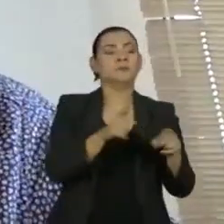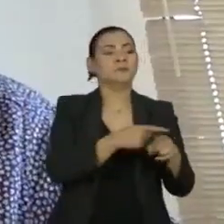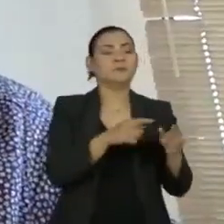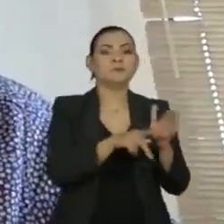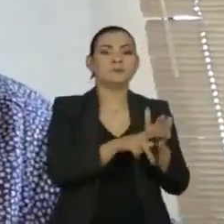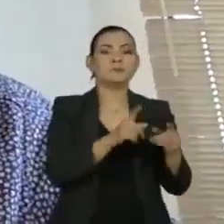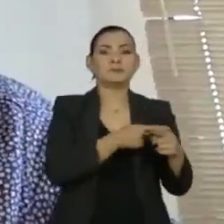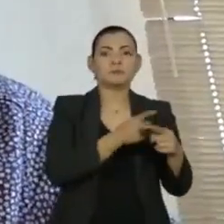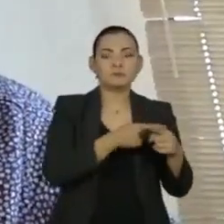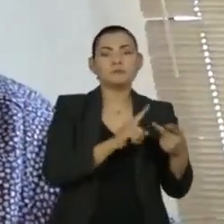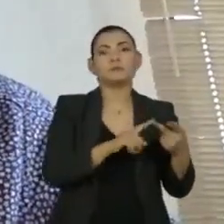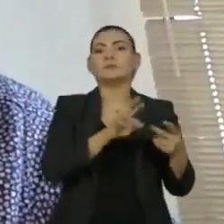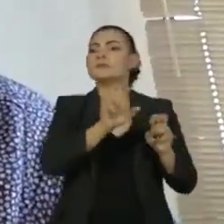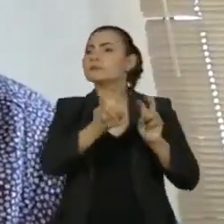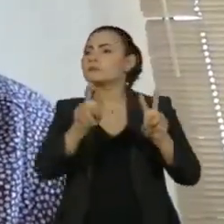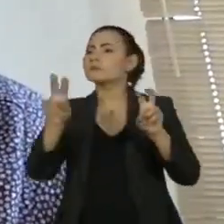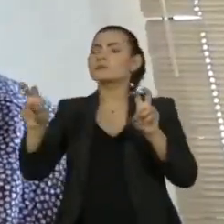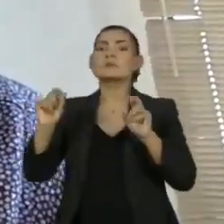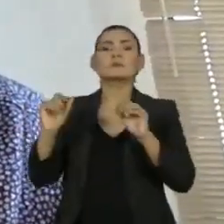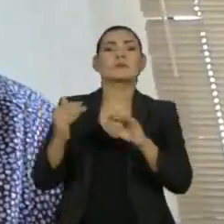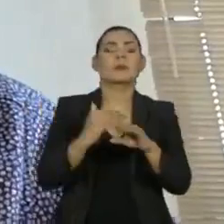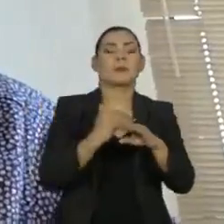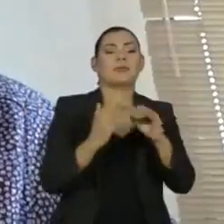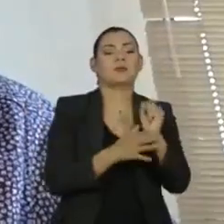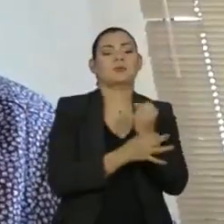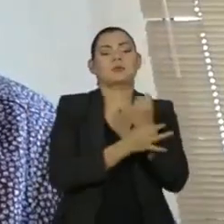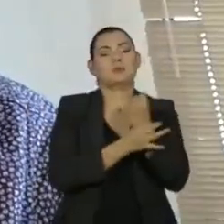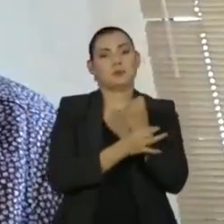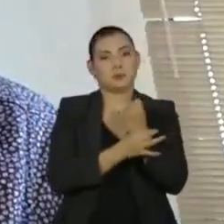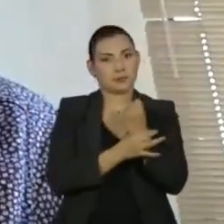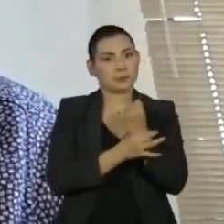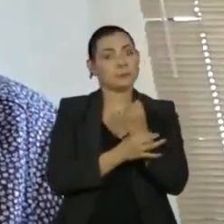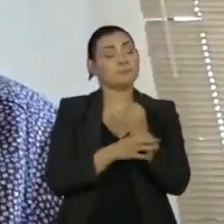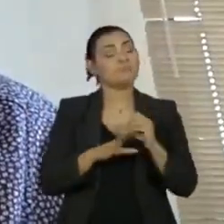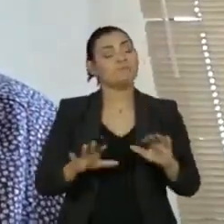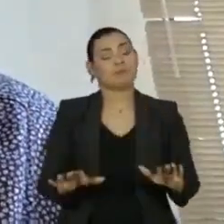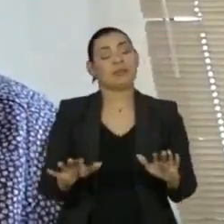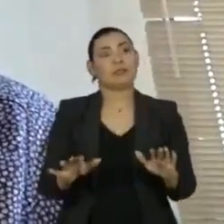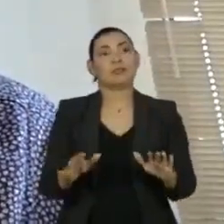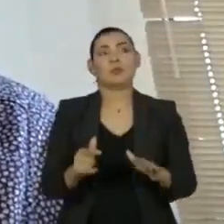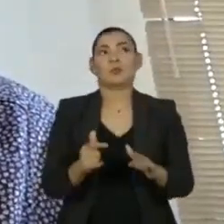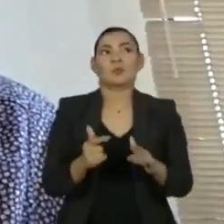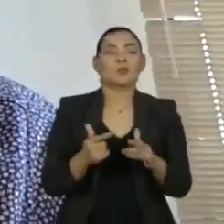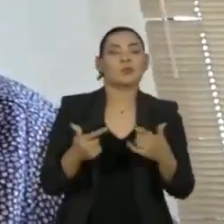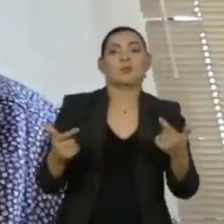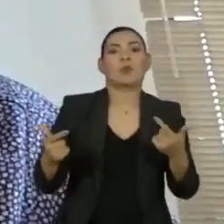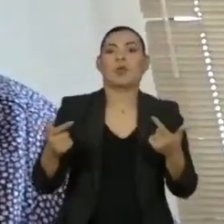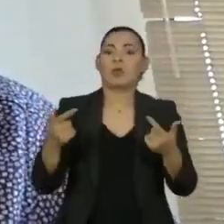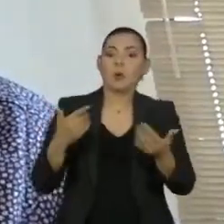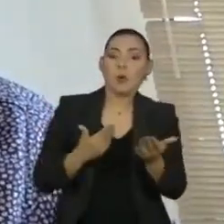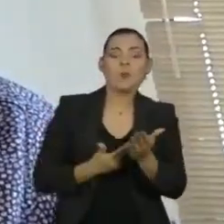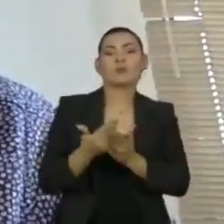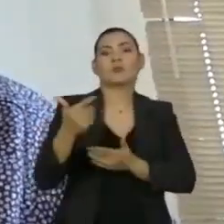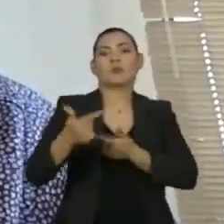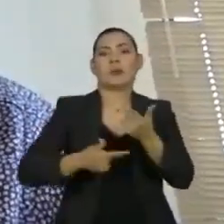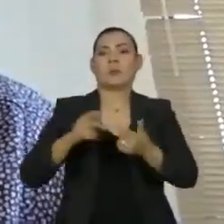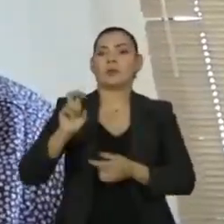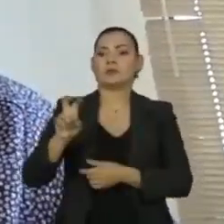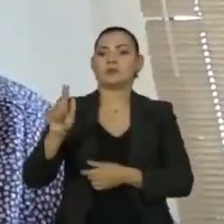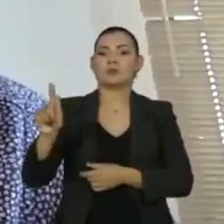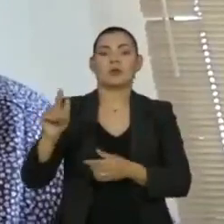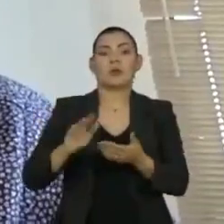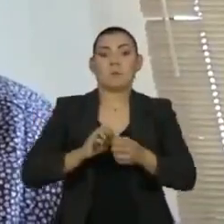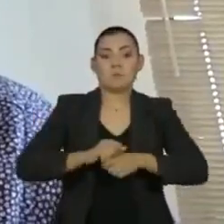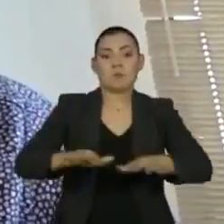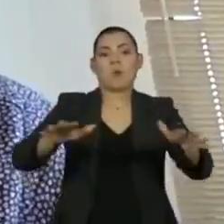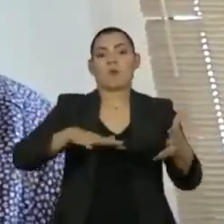norte-americanos, que já estão considerando a adoção de padrões de segurança, mesmo ainda não havendo a implementação realmente vasta e ampla do